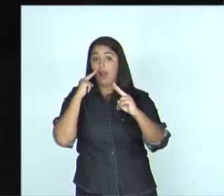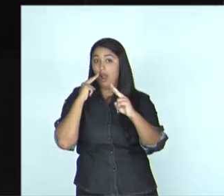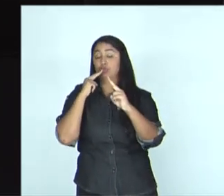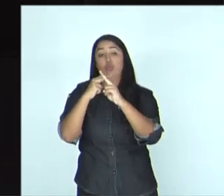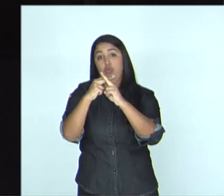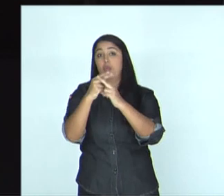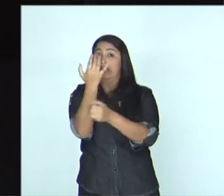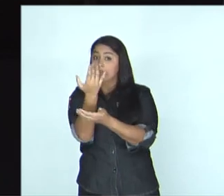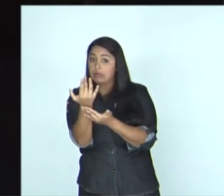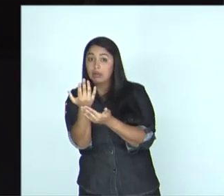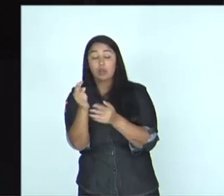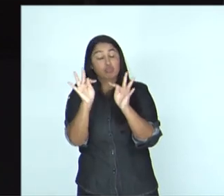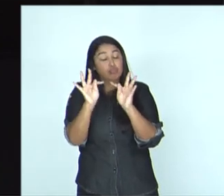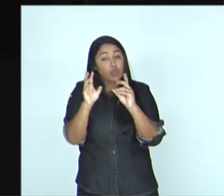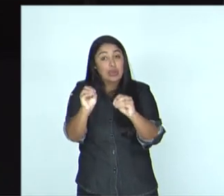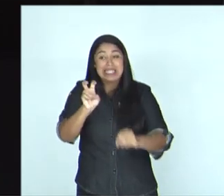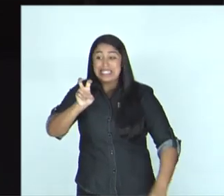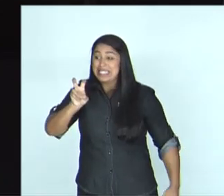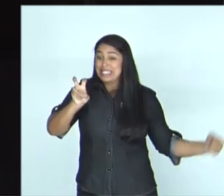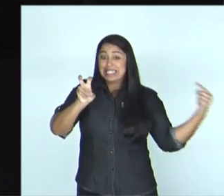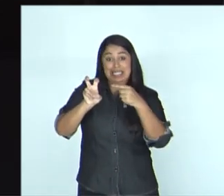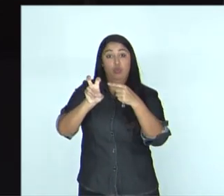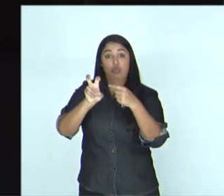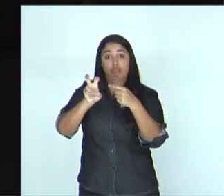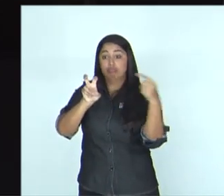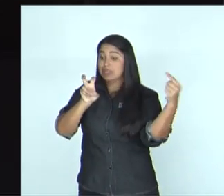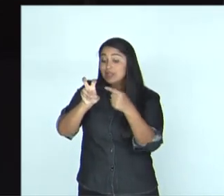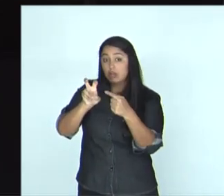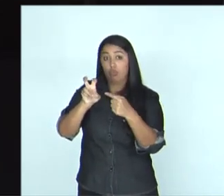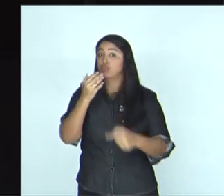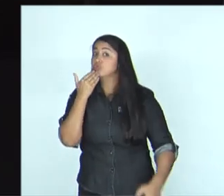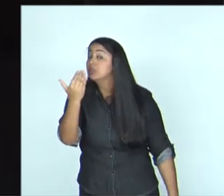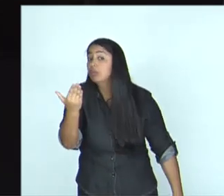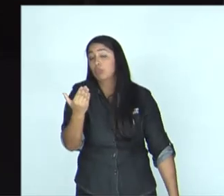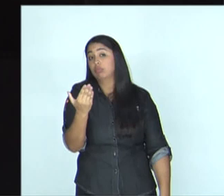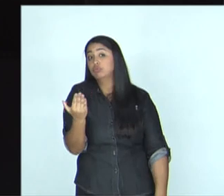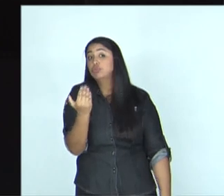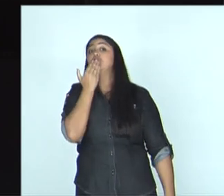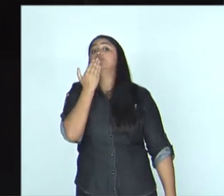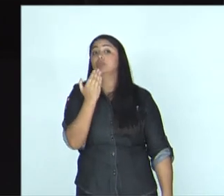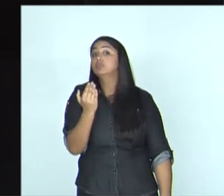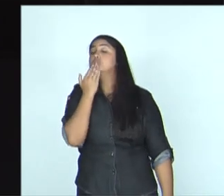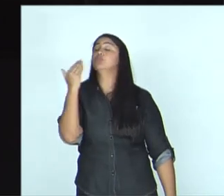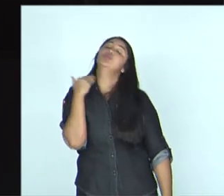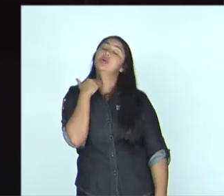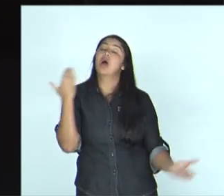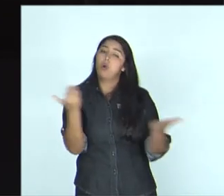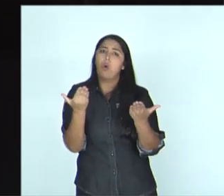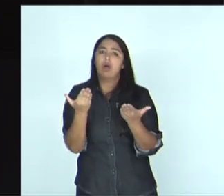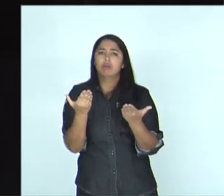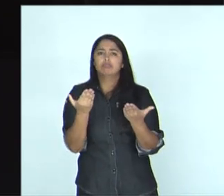São 5 bancos para você fazer a sua transferência. Colabore conosco, colabore com o reino de Deus. O